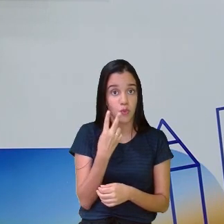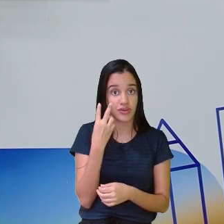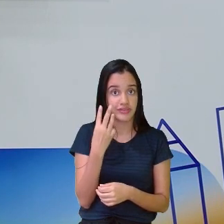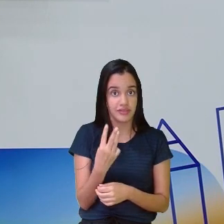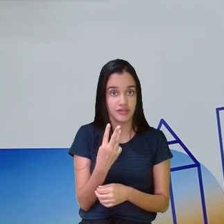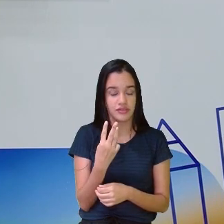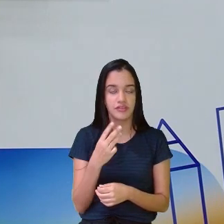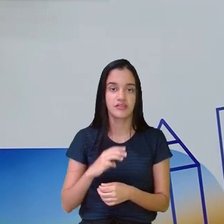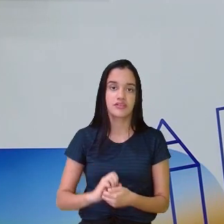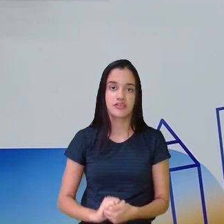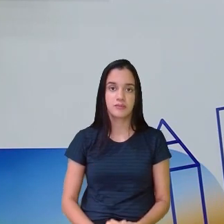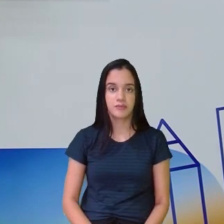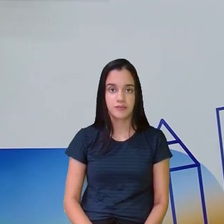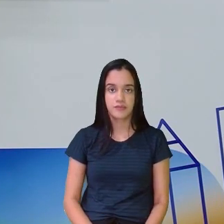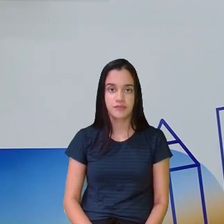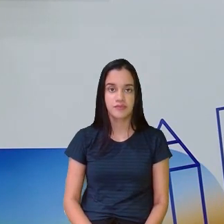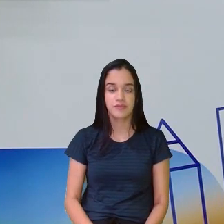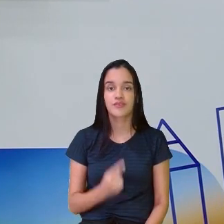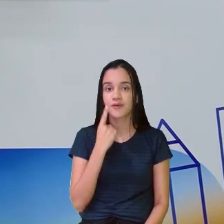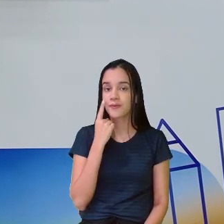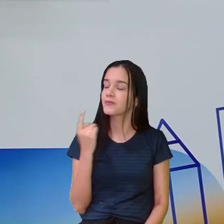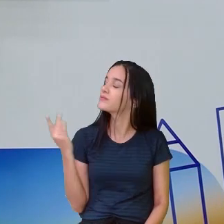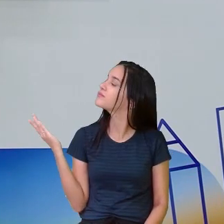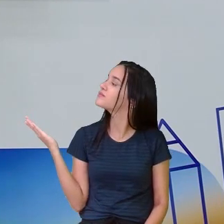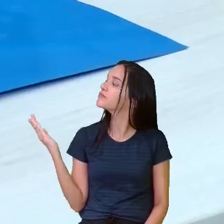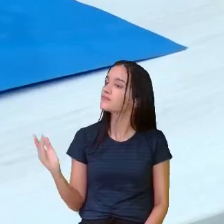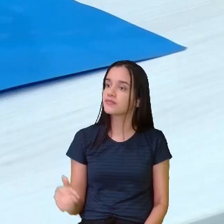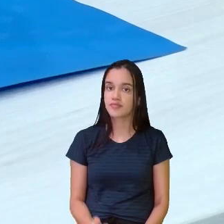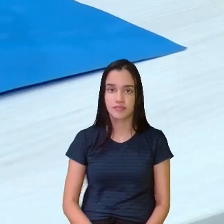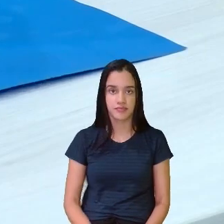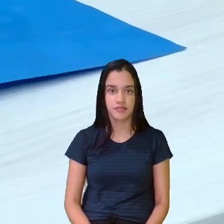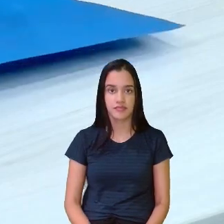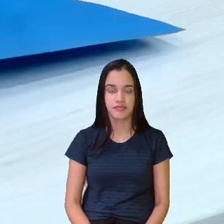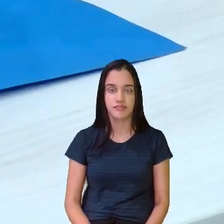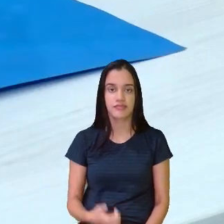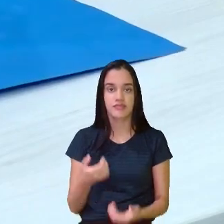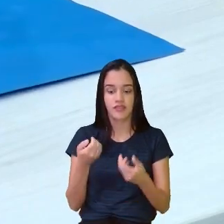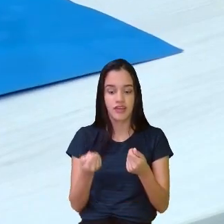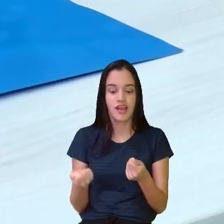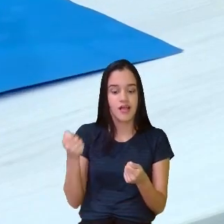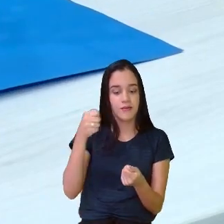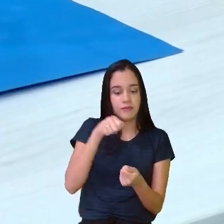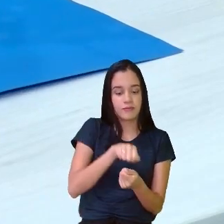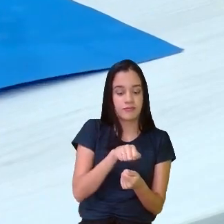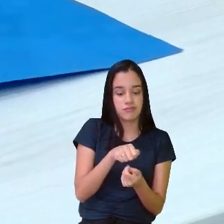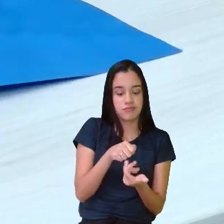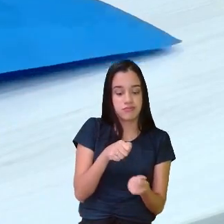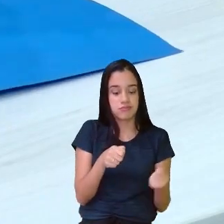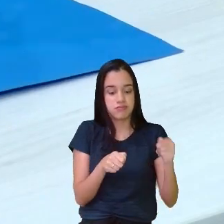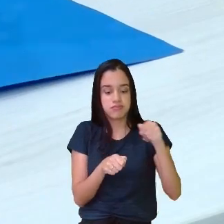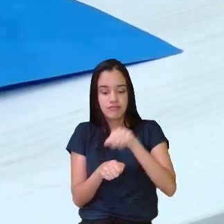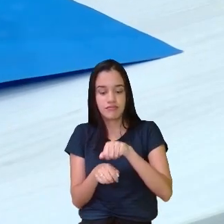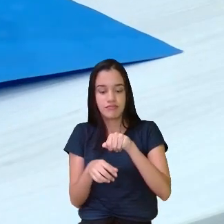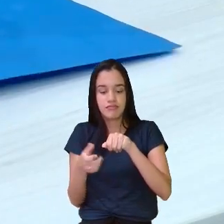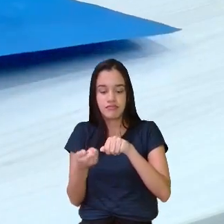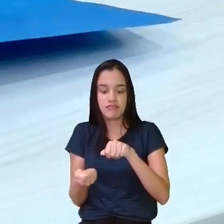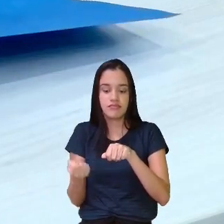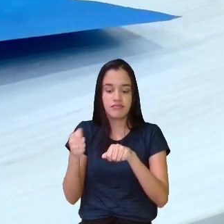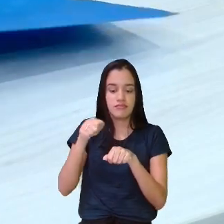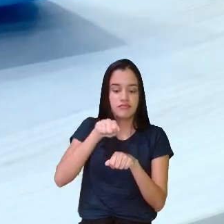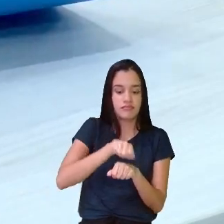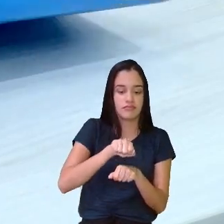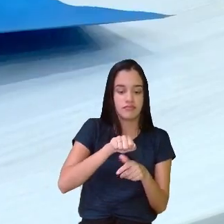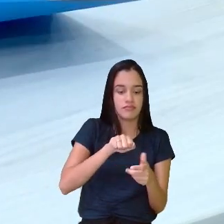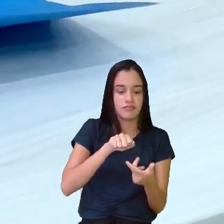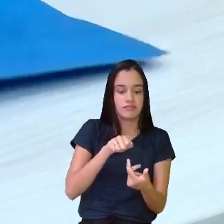duas, três. E vem, ó. Da direita para a esquerda, da esquerda para a direita.